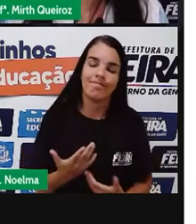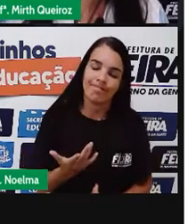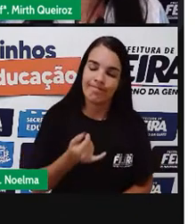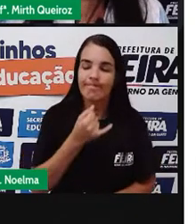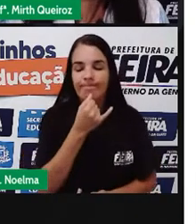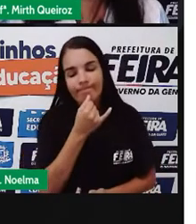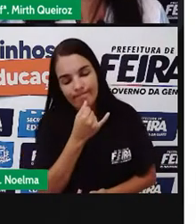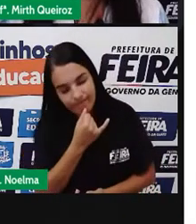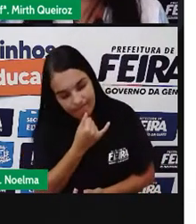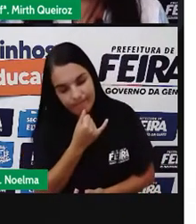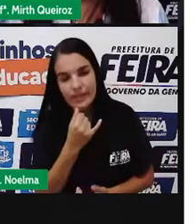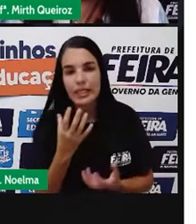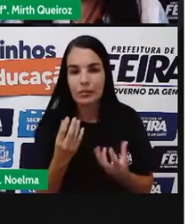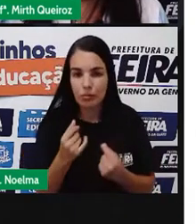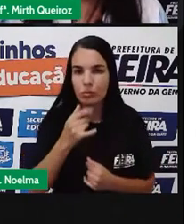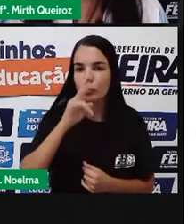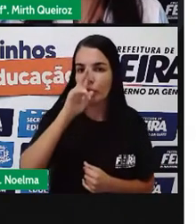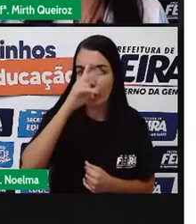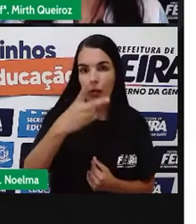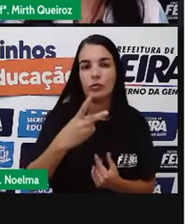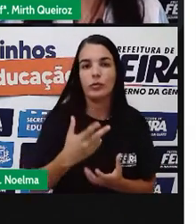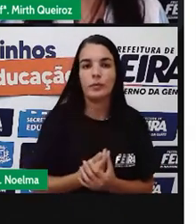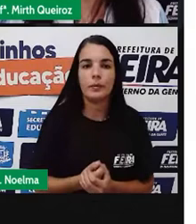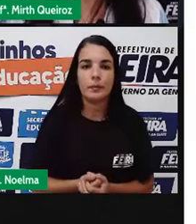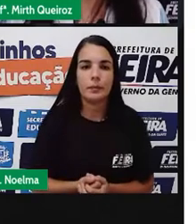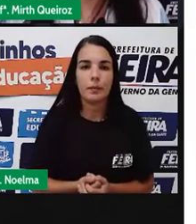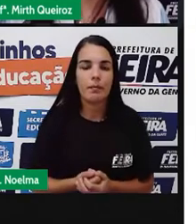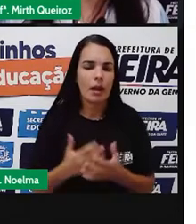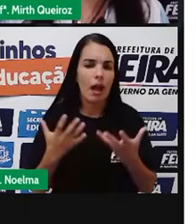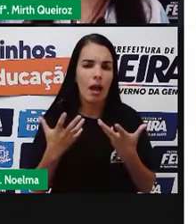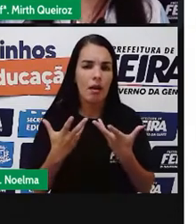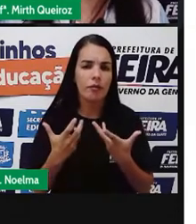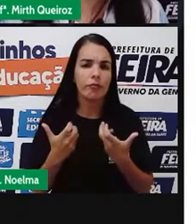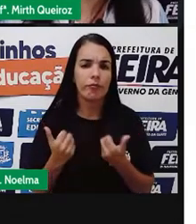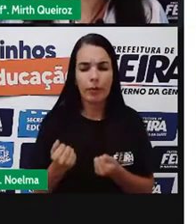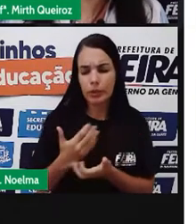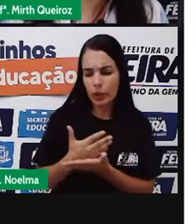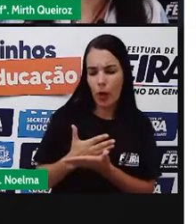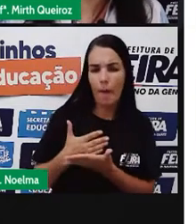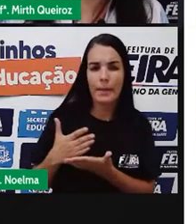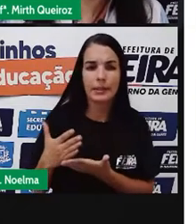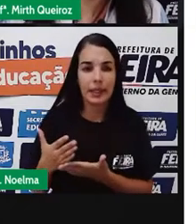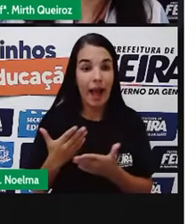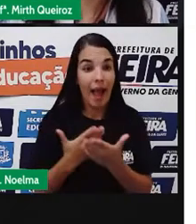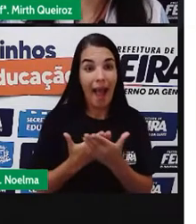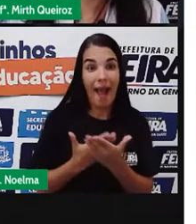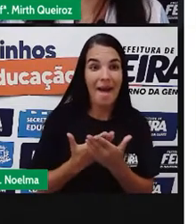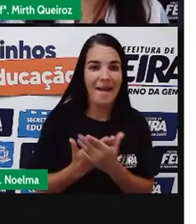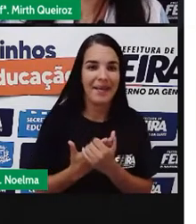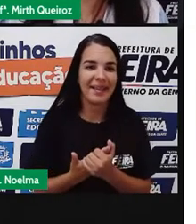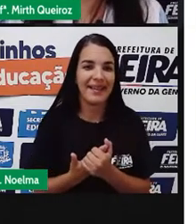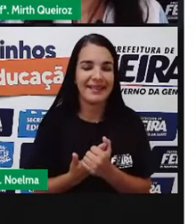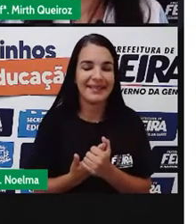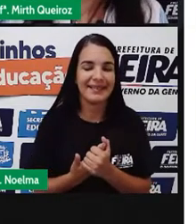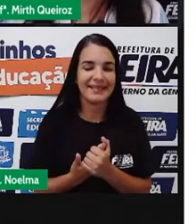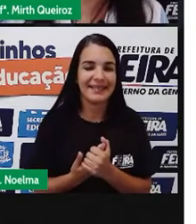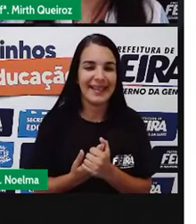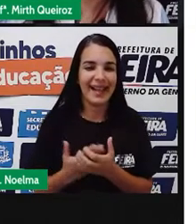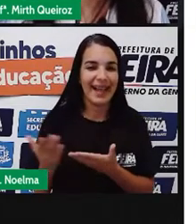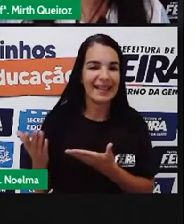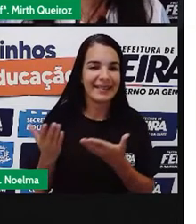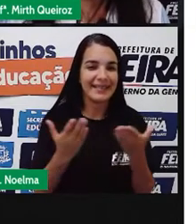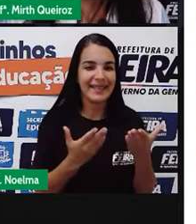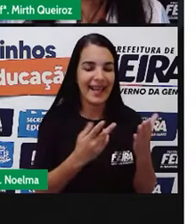Infelizmente, muito forte, certo? E para a gente começar a nossa aula, a Pró trouxe aqui para